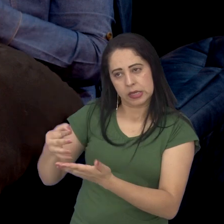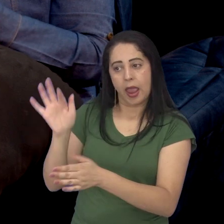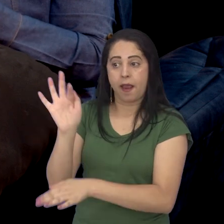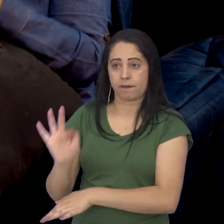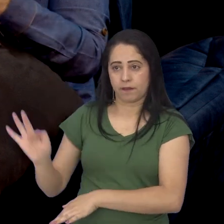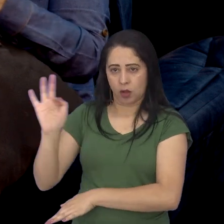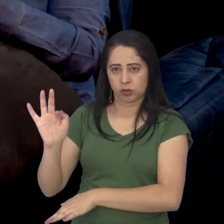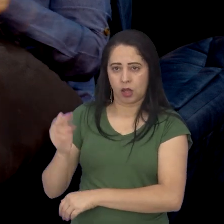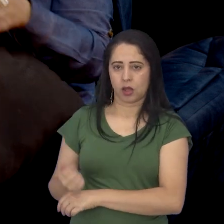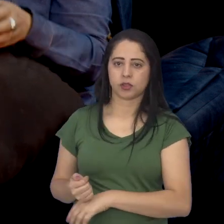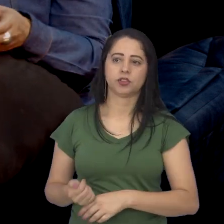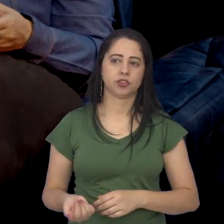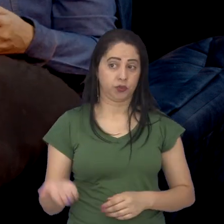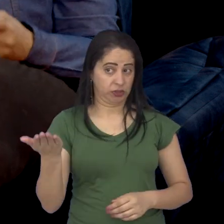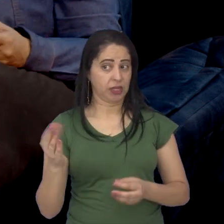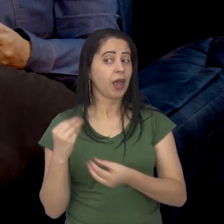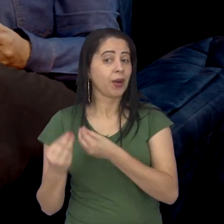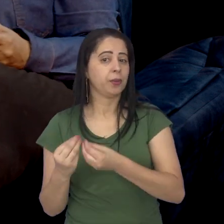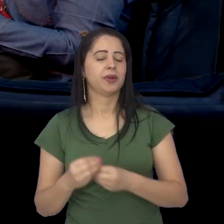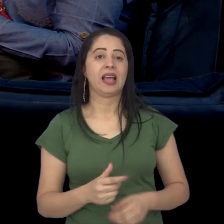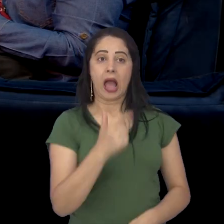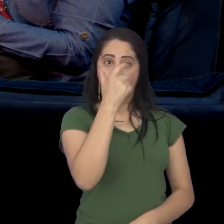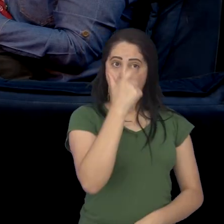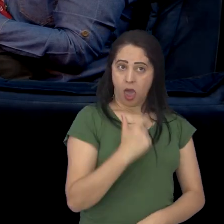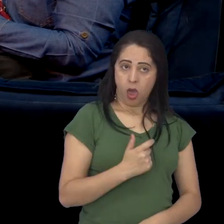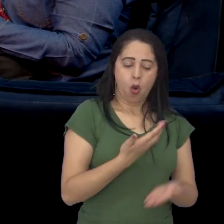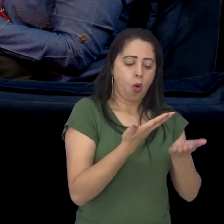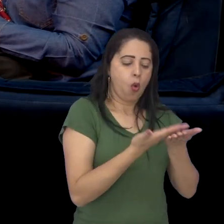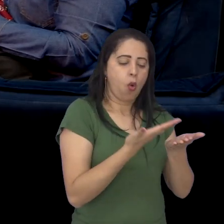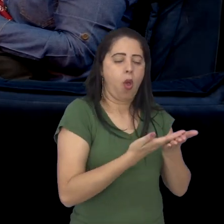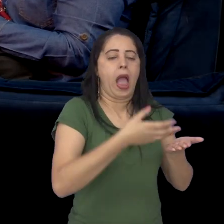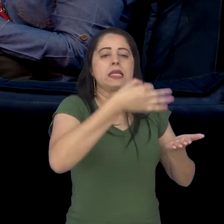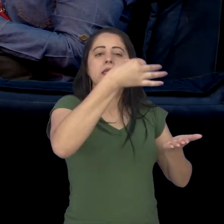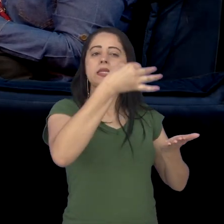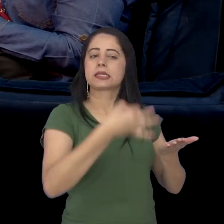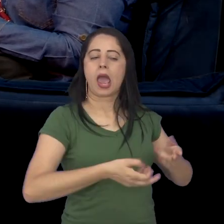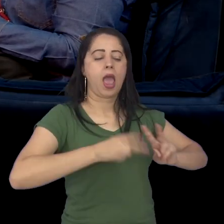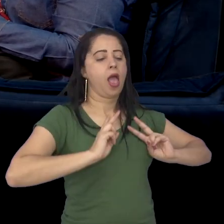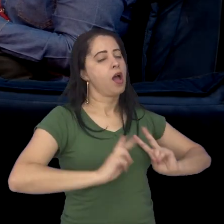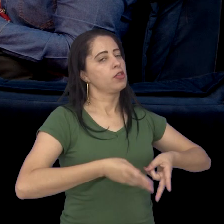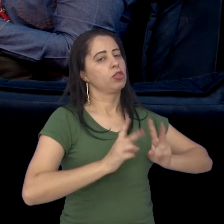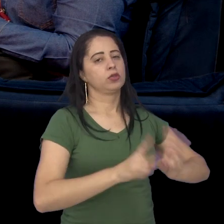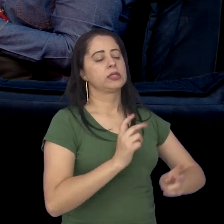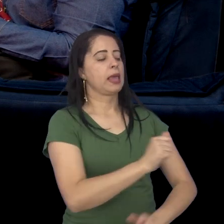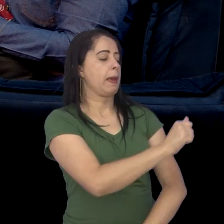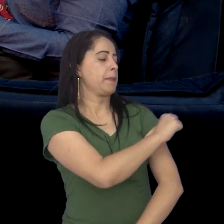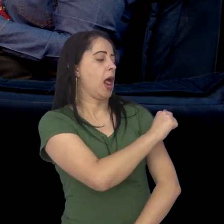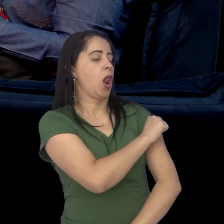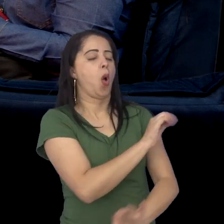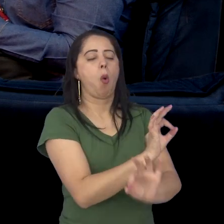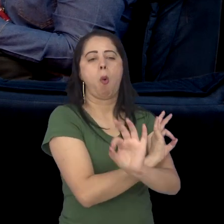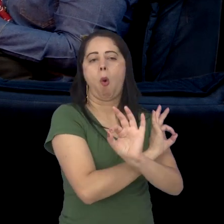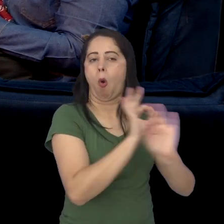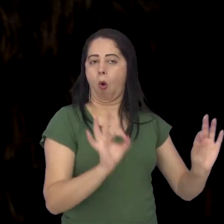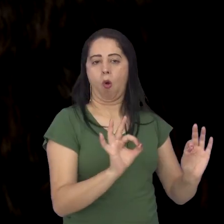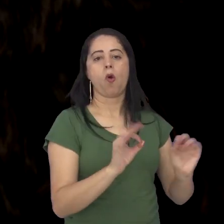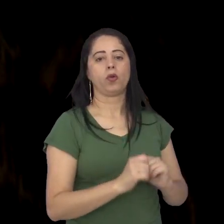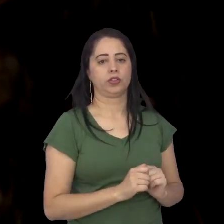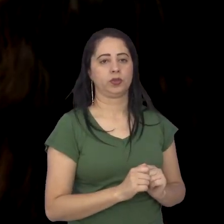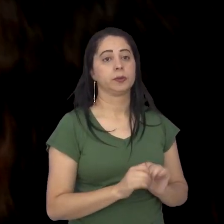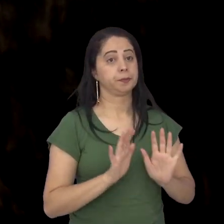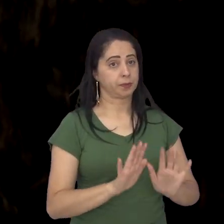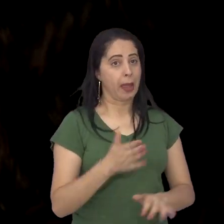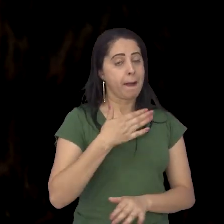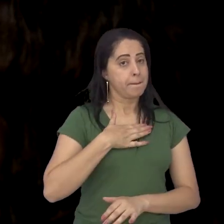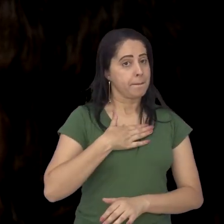nesse sentido? Você era uma boa aluna? Não, eu fui boa aluna. Foi? Os meus pais vieram para cá justamente porque meu pai conseguiu esse